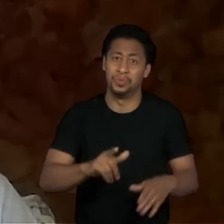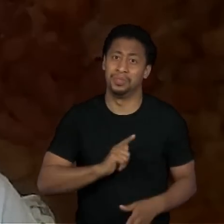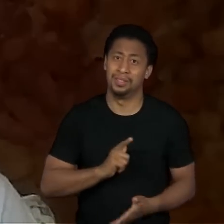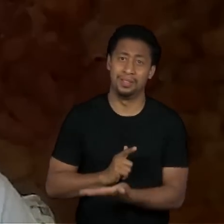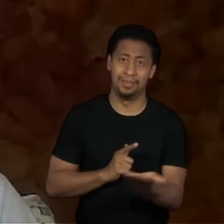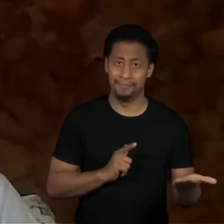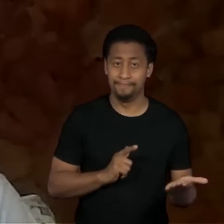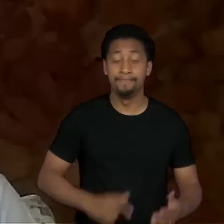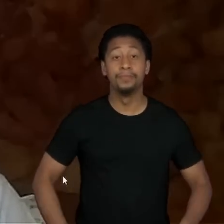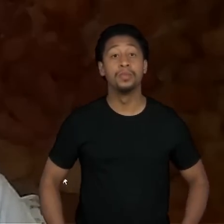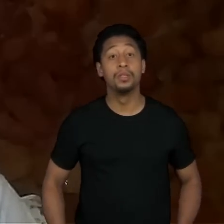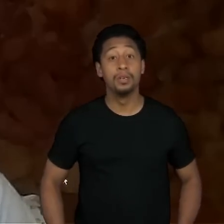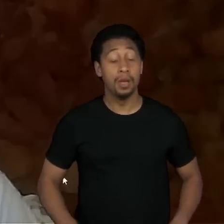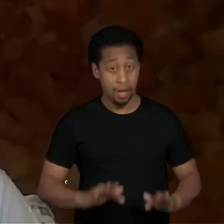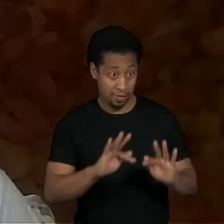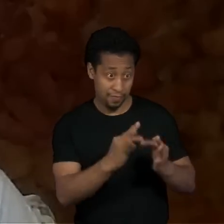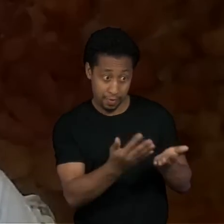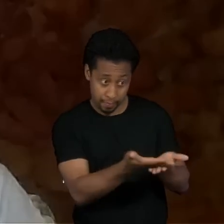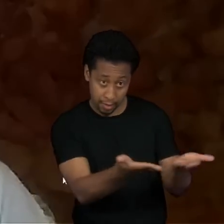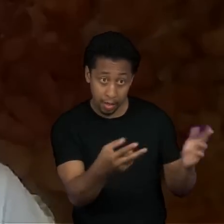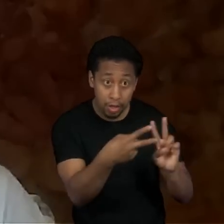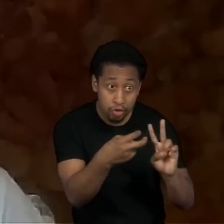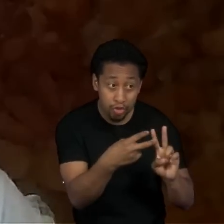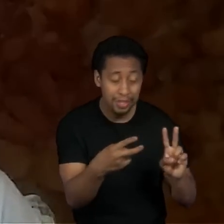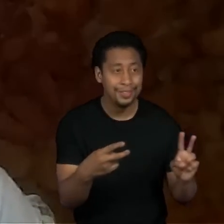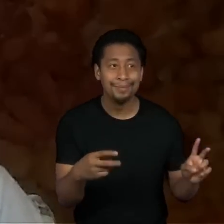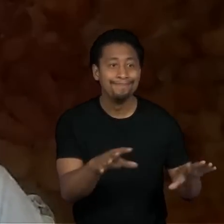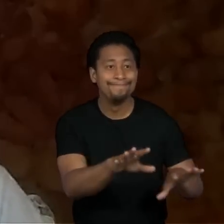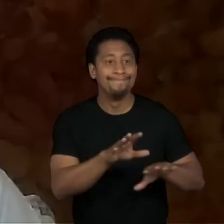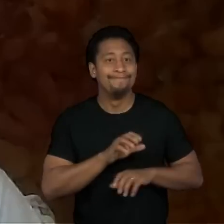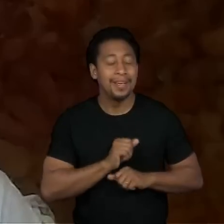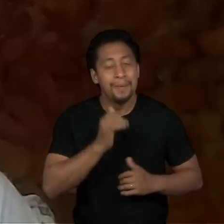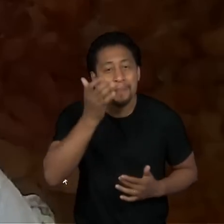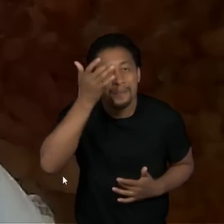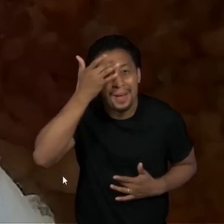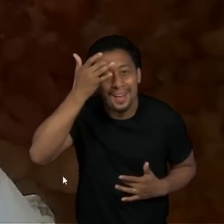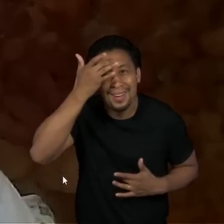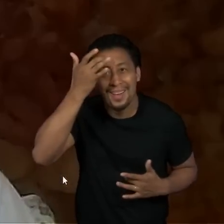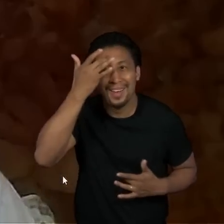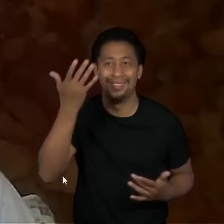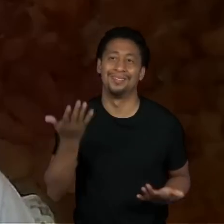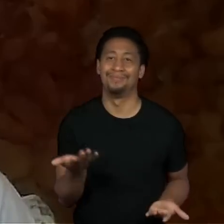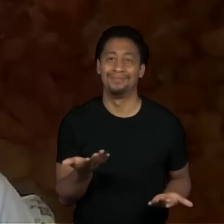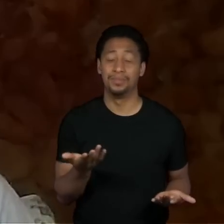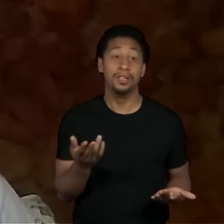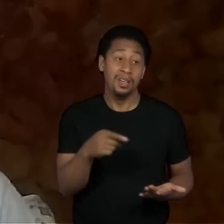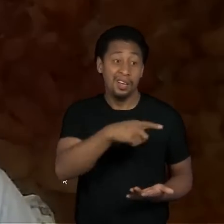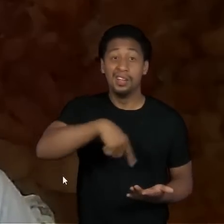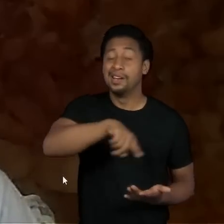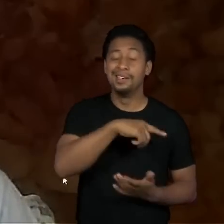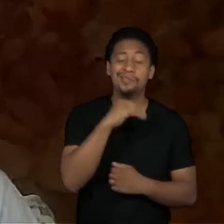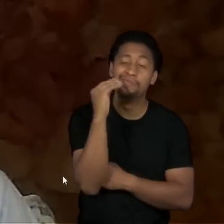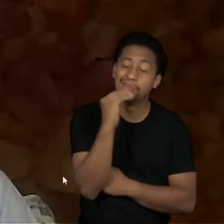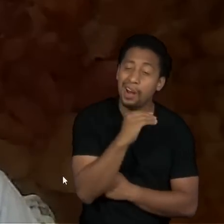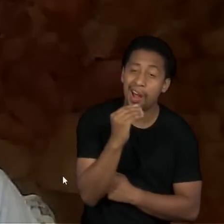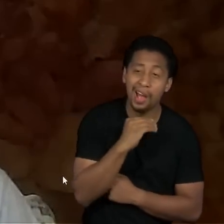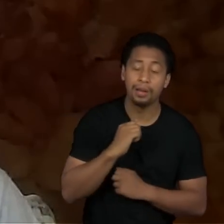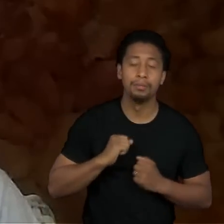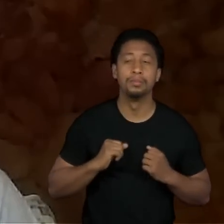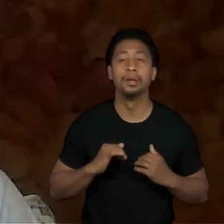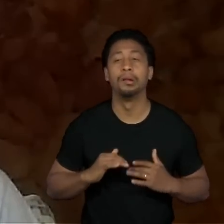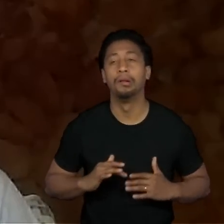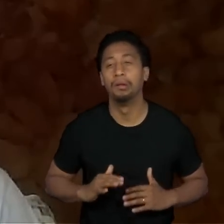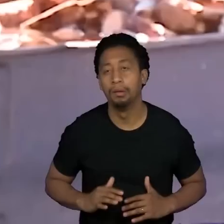por vários casos de malária e que não tem condições físicas, né, porque está muito debilitado, de